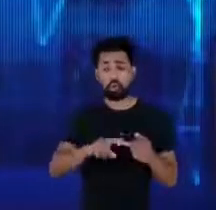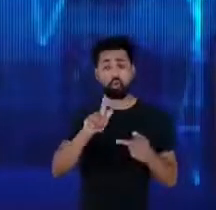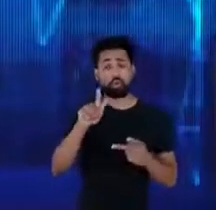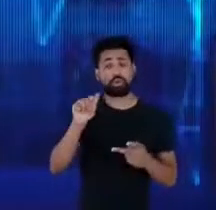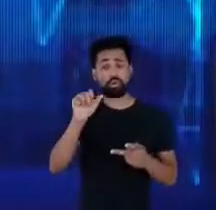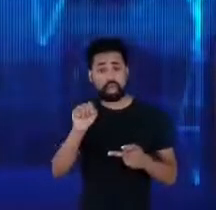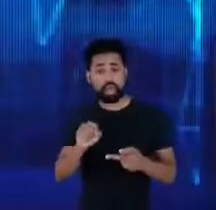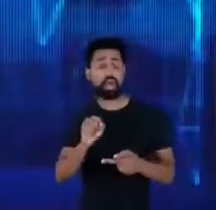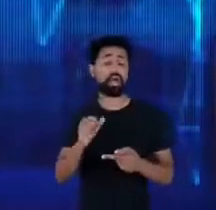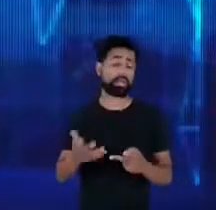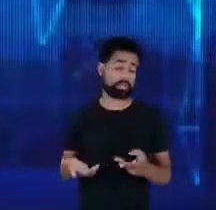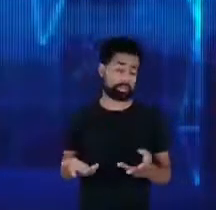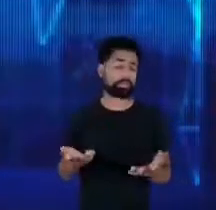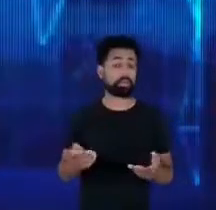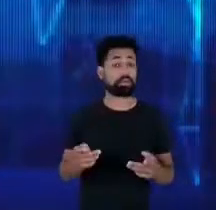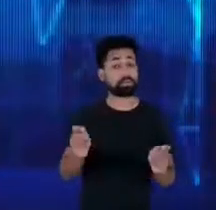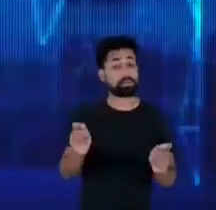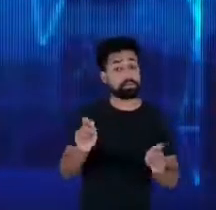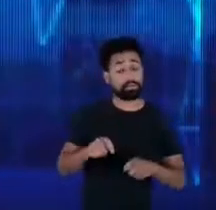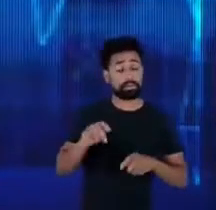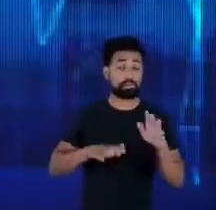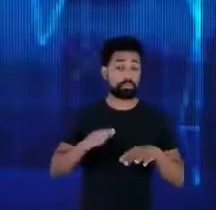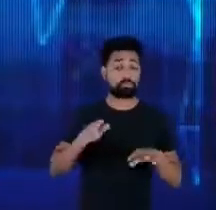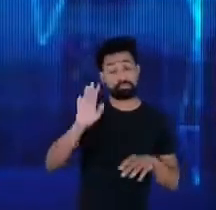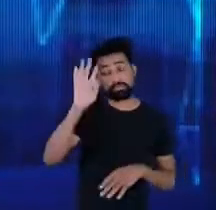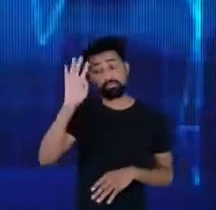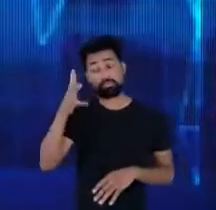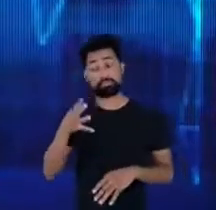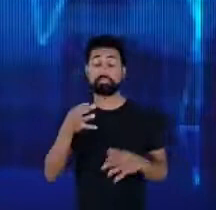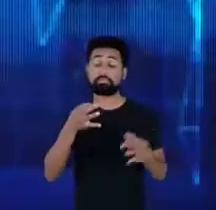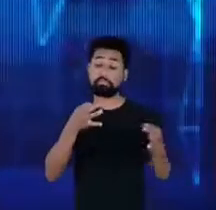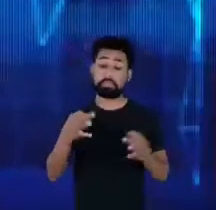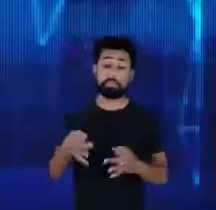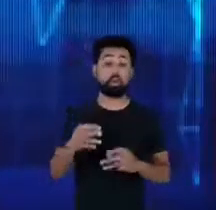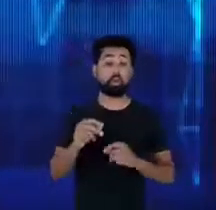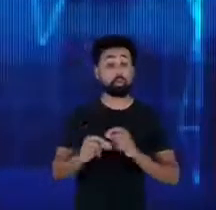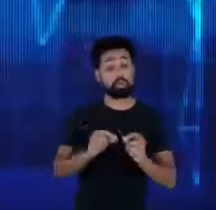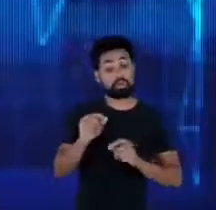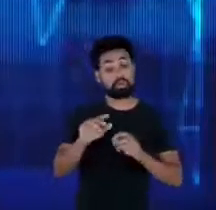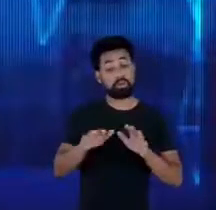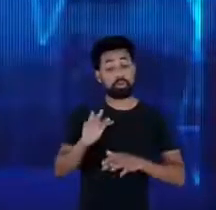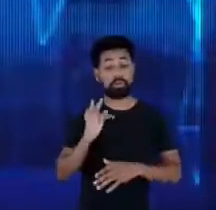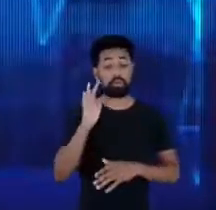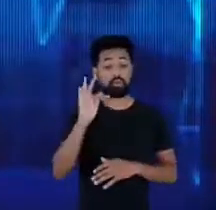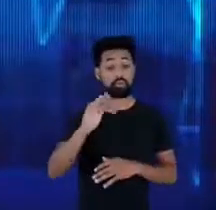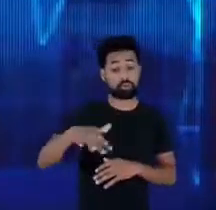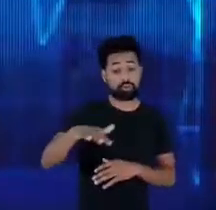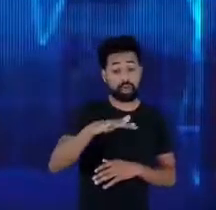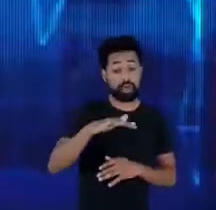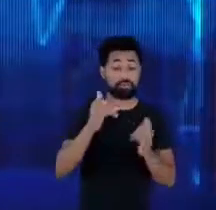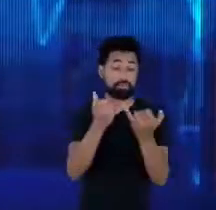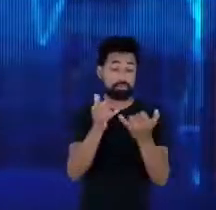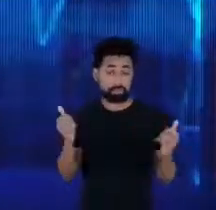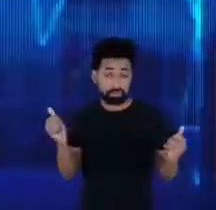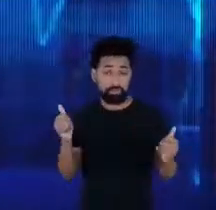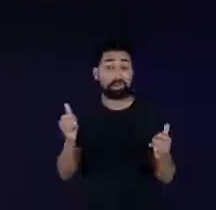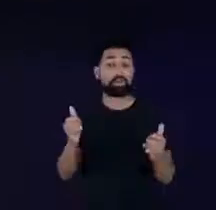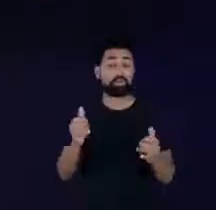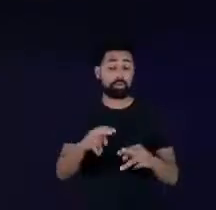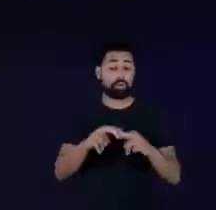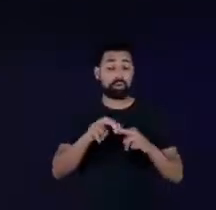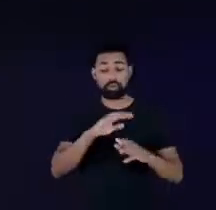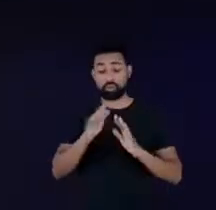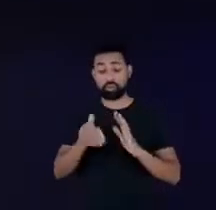natural. Então, pode ser uma solução, com certeza, para o futuro da eletrificação, devido a todas essas